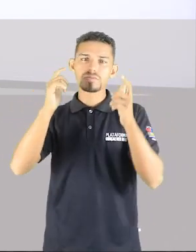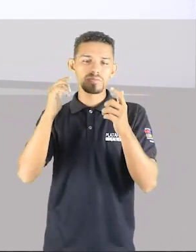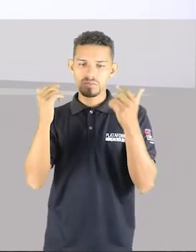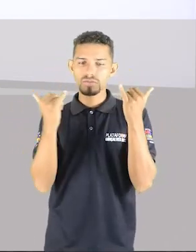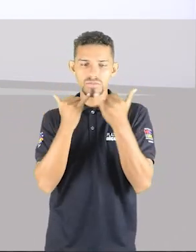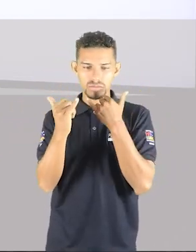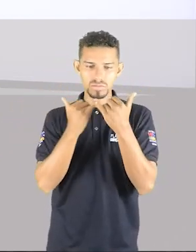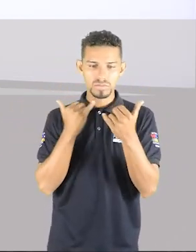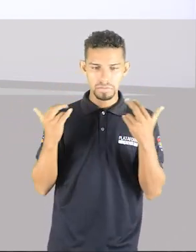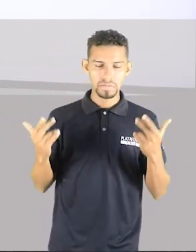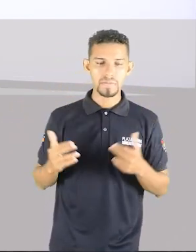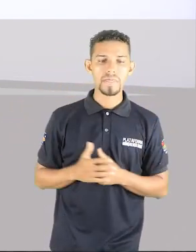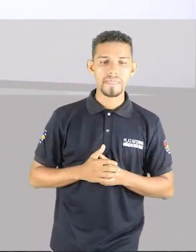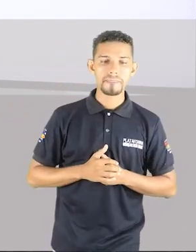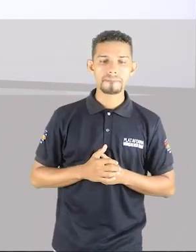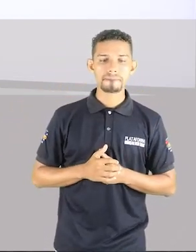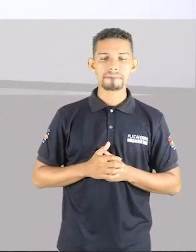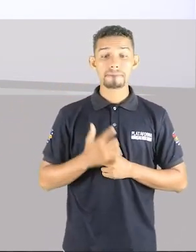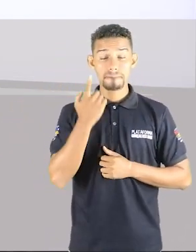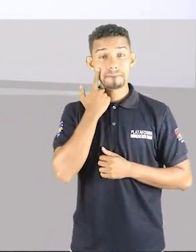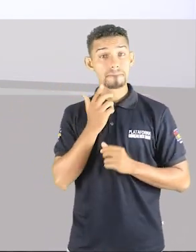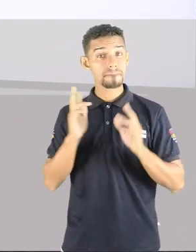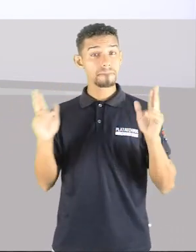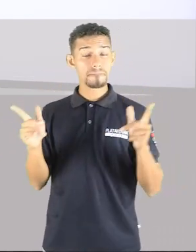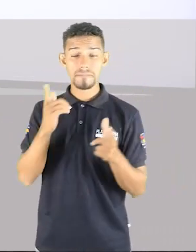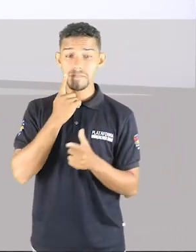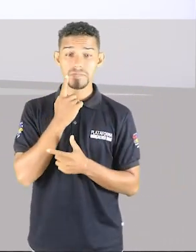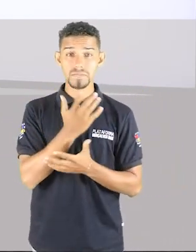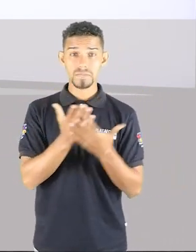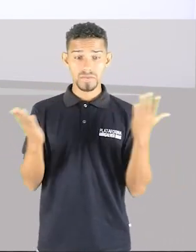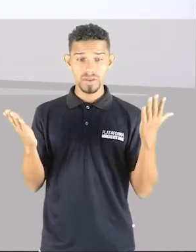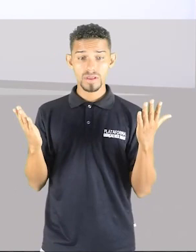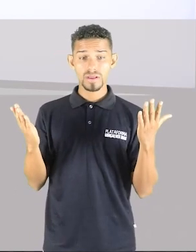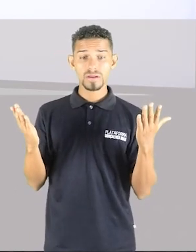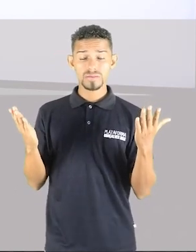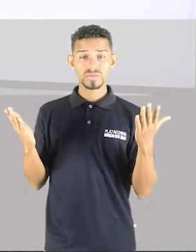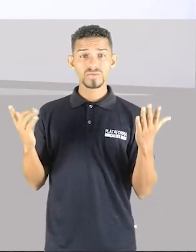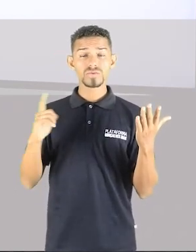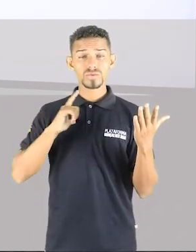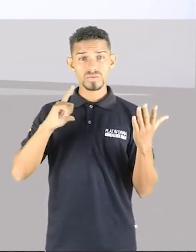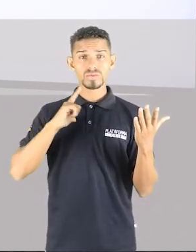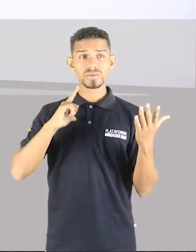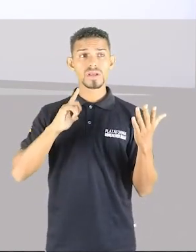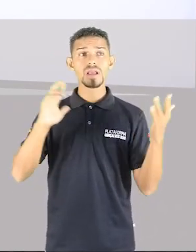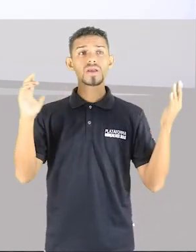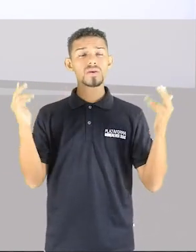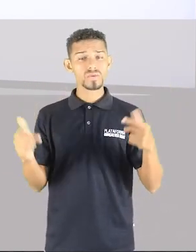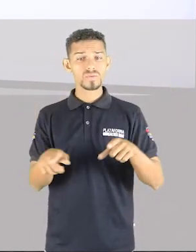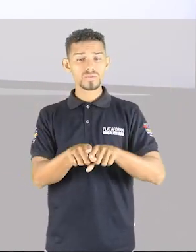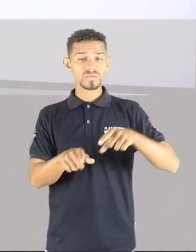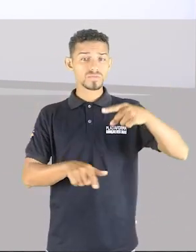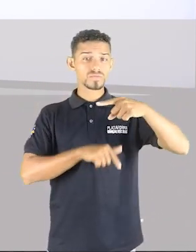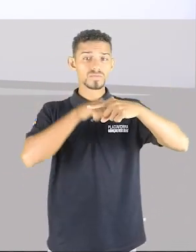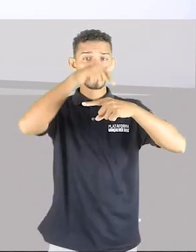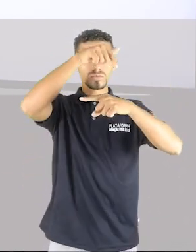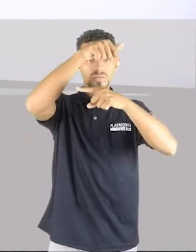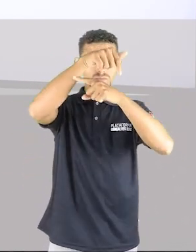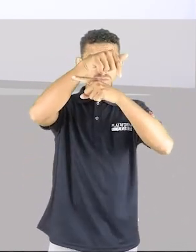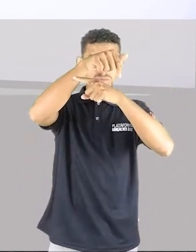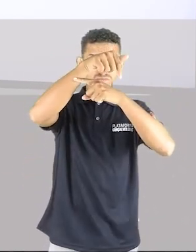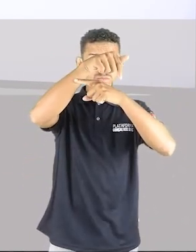tá então Ó a diferença de potencial nos terminais do capacitor é igual a carga que ele tá